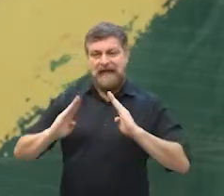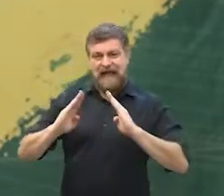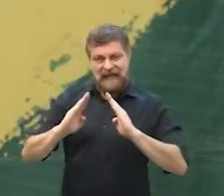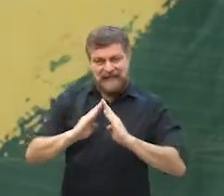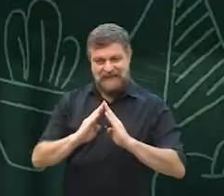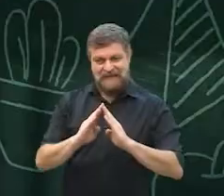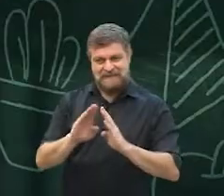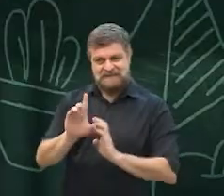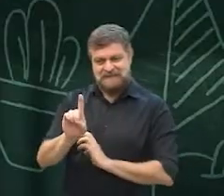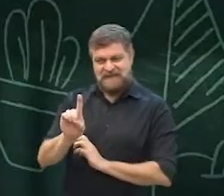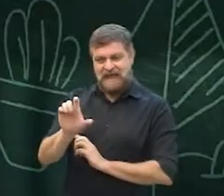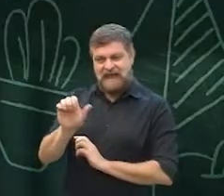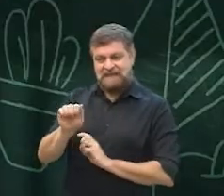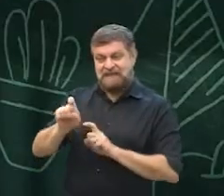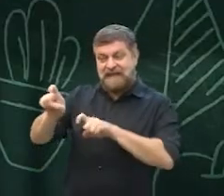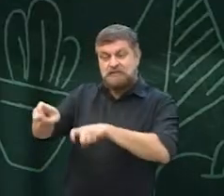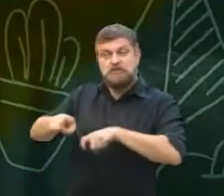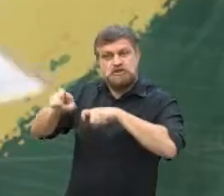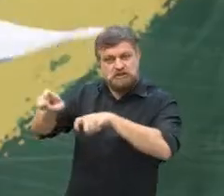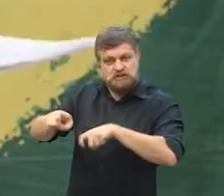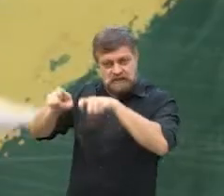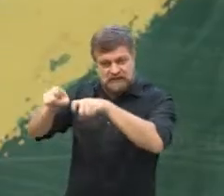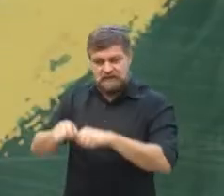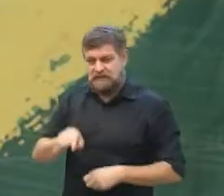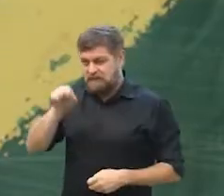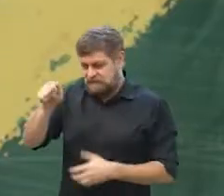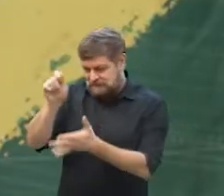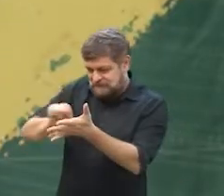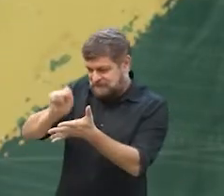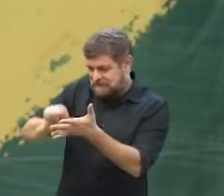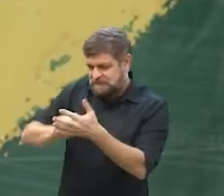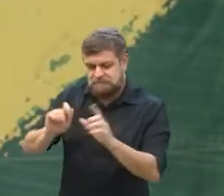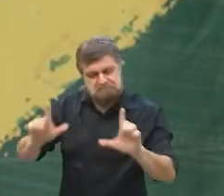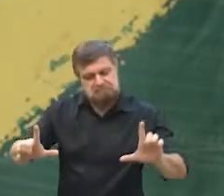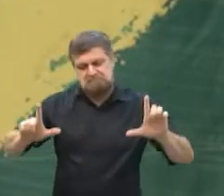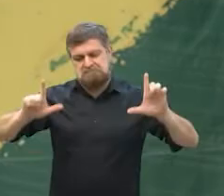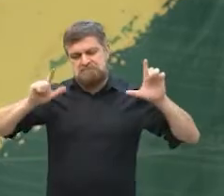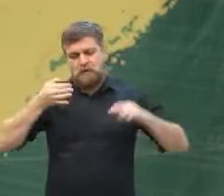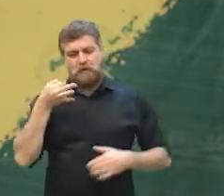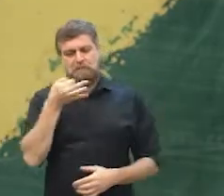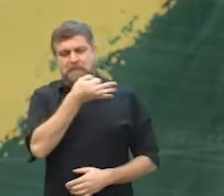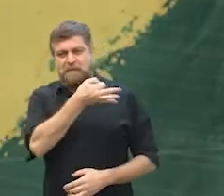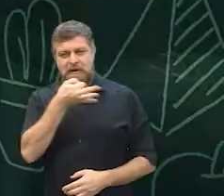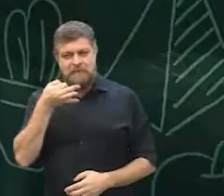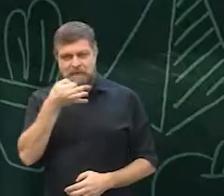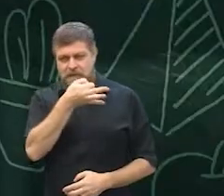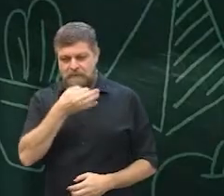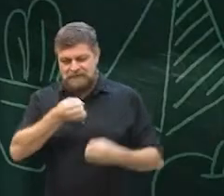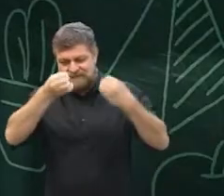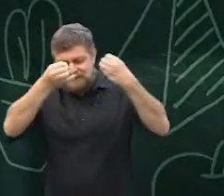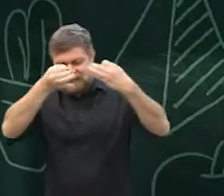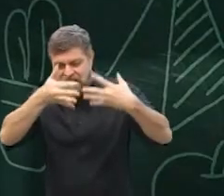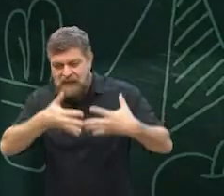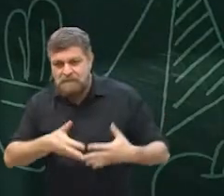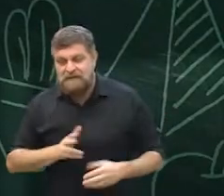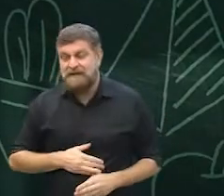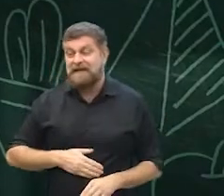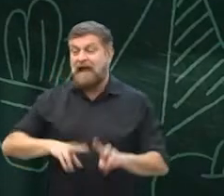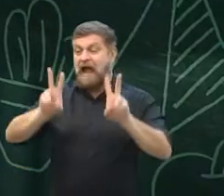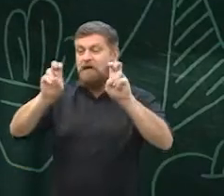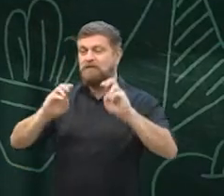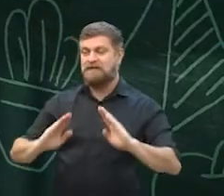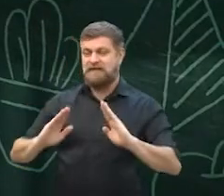você escreveu. Eu gostaria que você falasse um pouco mais aqui, você tem o espaço na TV Câmara Campinas, para falar justamente a respeito